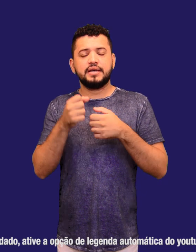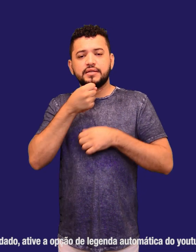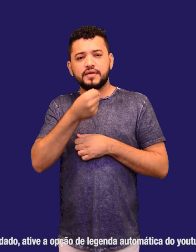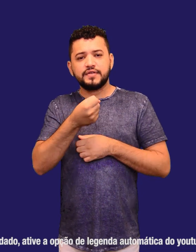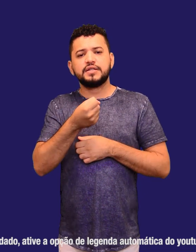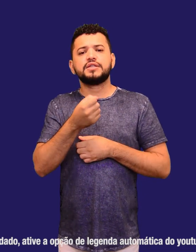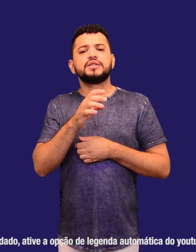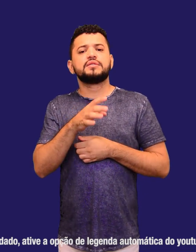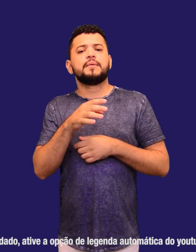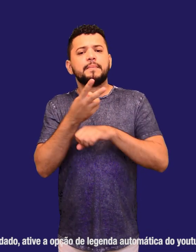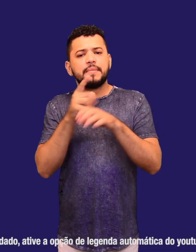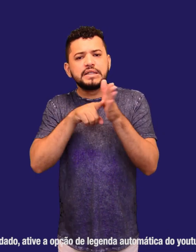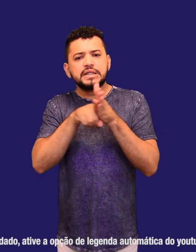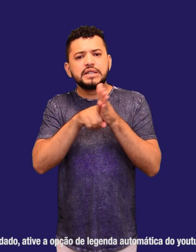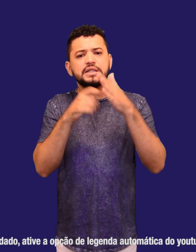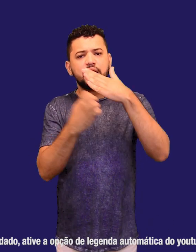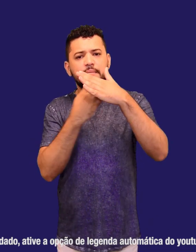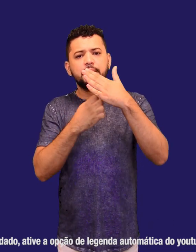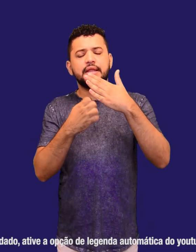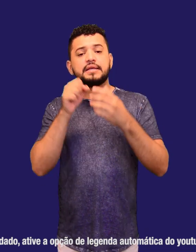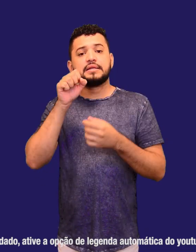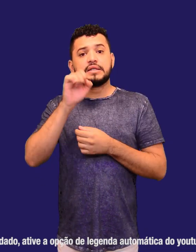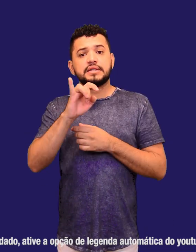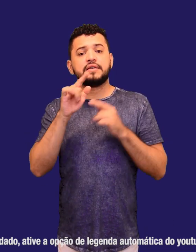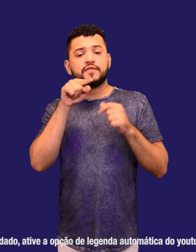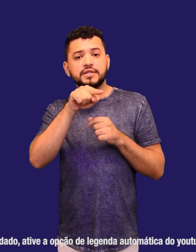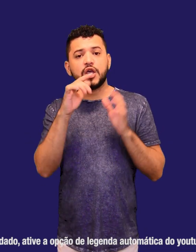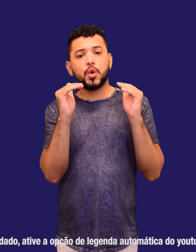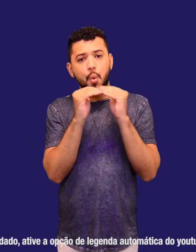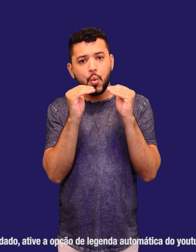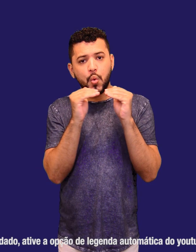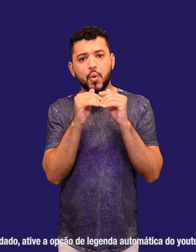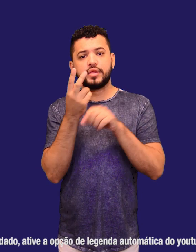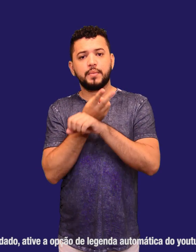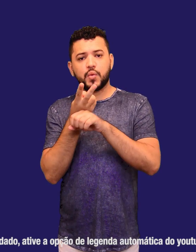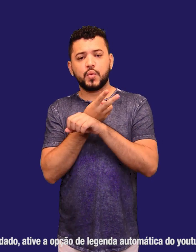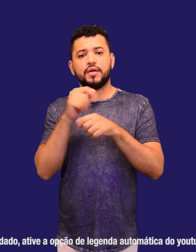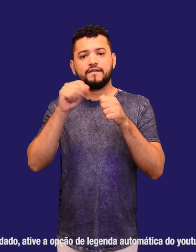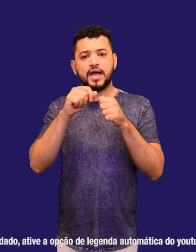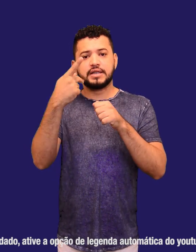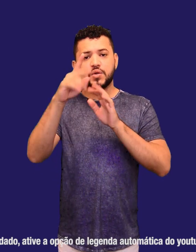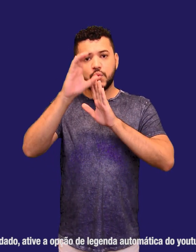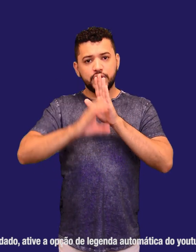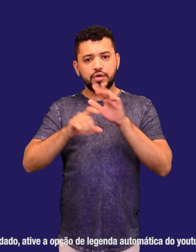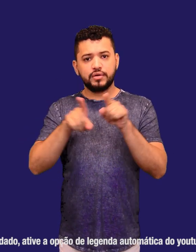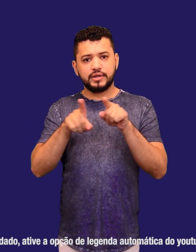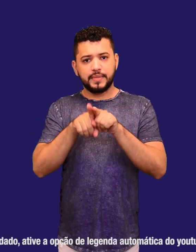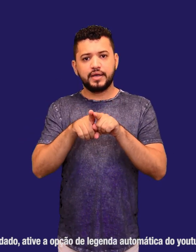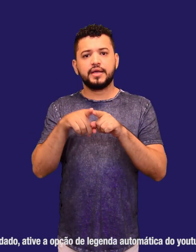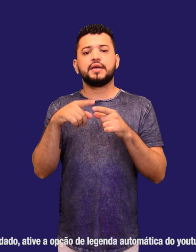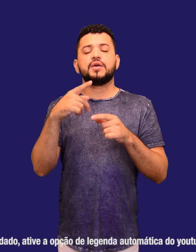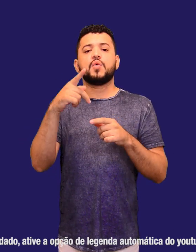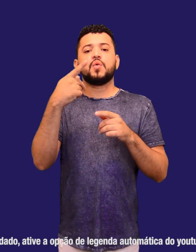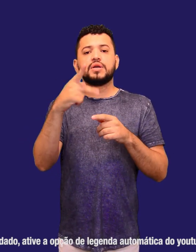sobre essa empresa, verifique se ela está alinhada, né, com aquilo que você procura. Faça o seu currículo de acordo com a vaga